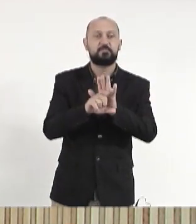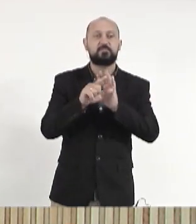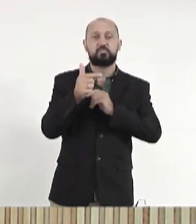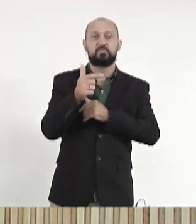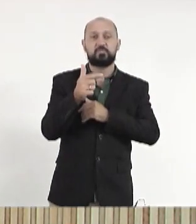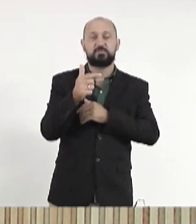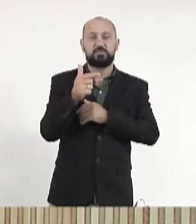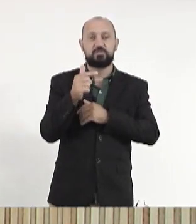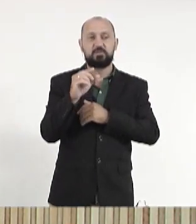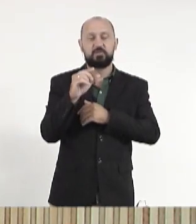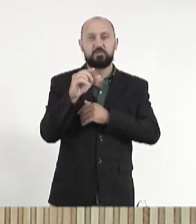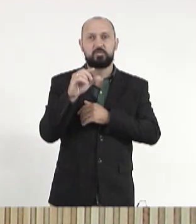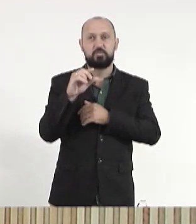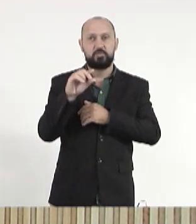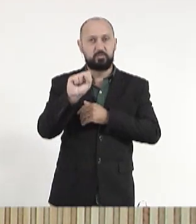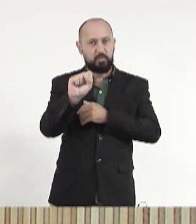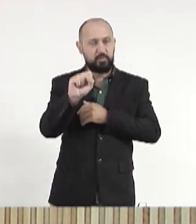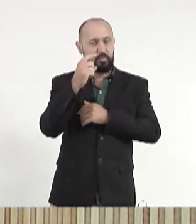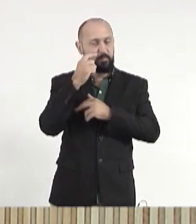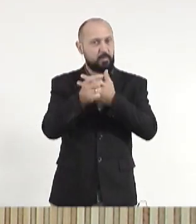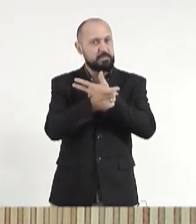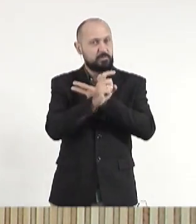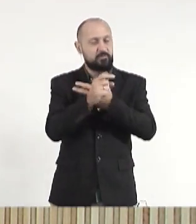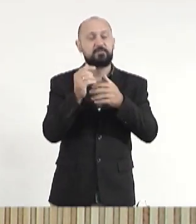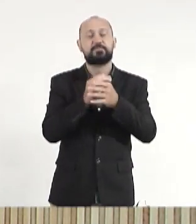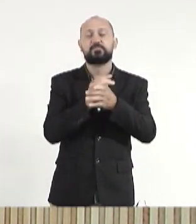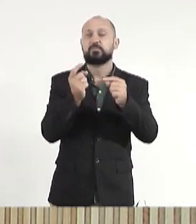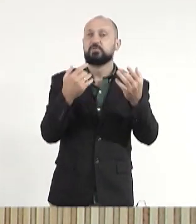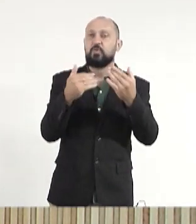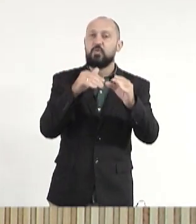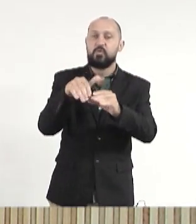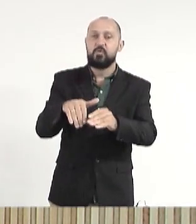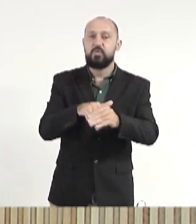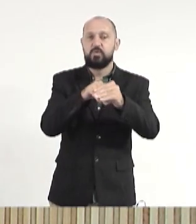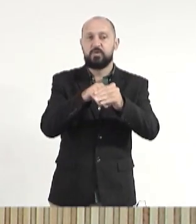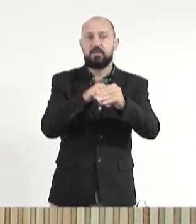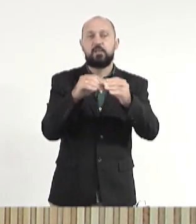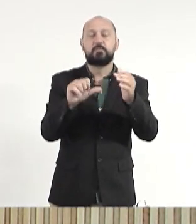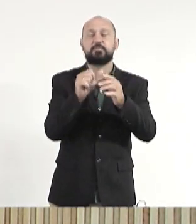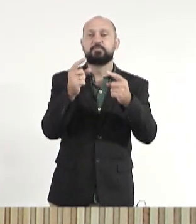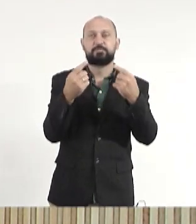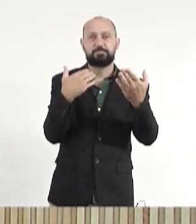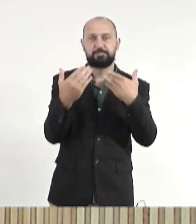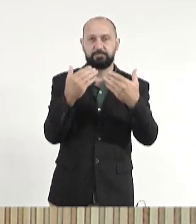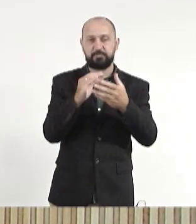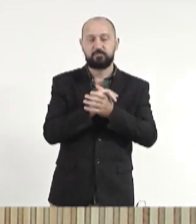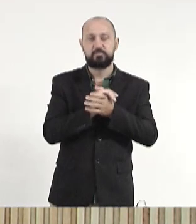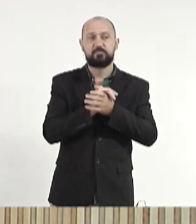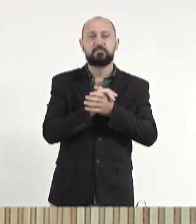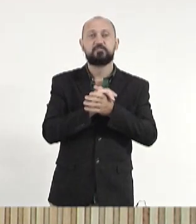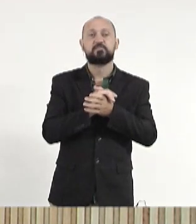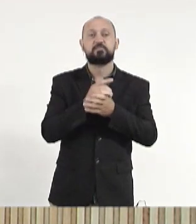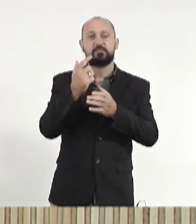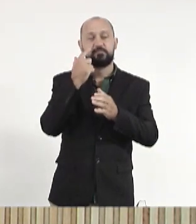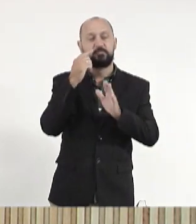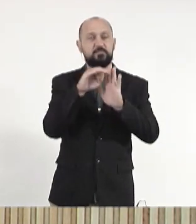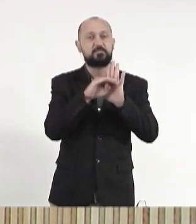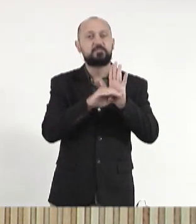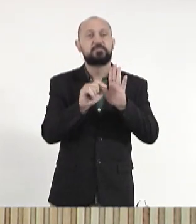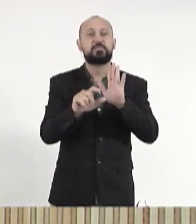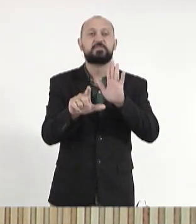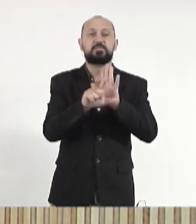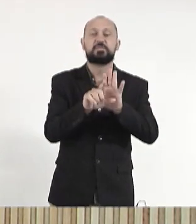número 208, também encaminhado pelo Poder Executivo, discutido, votado e aprovado em primeira discussão, a